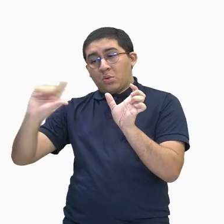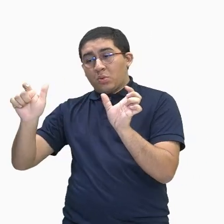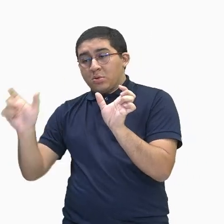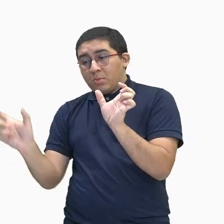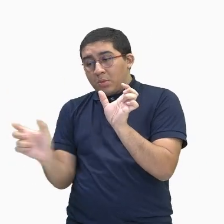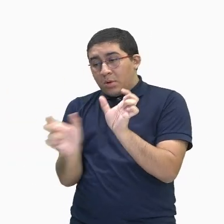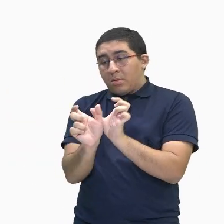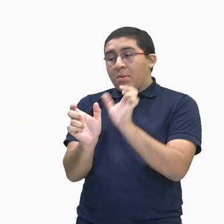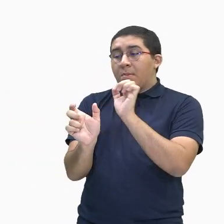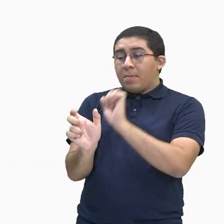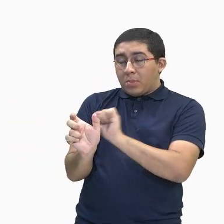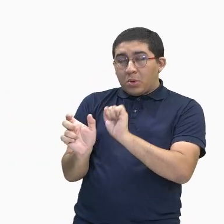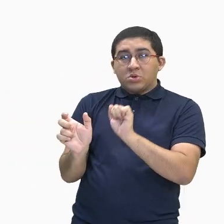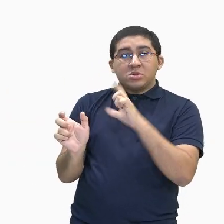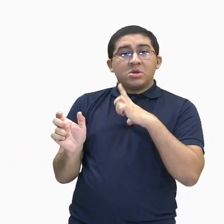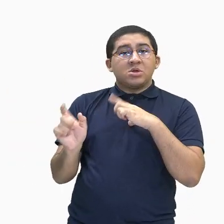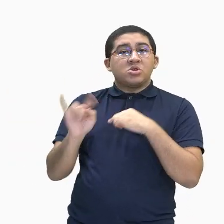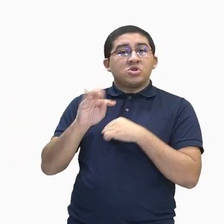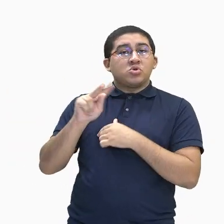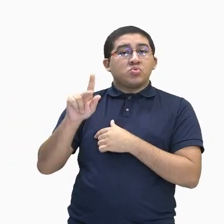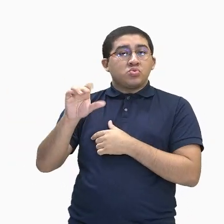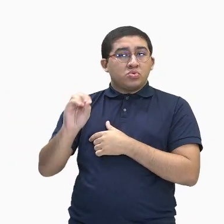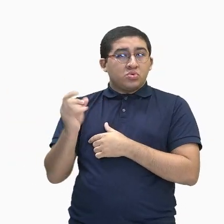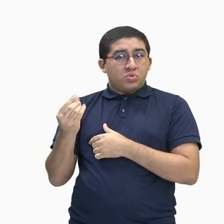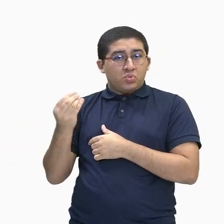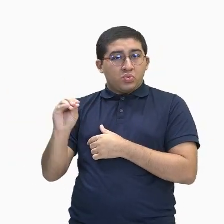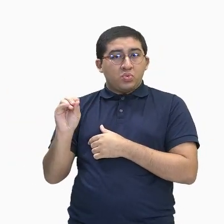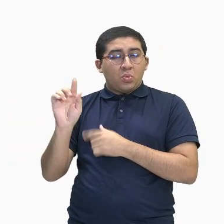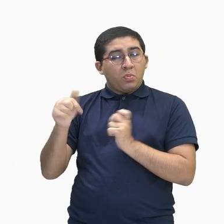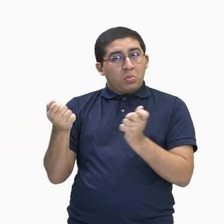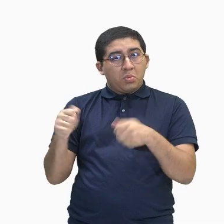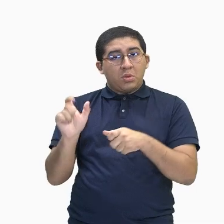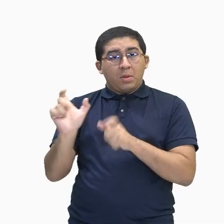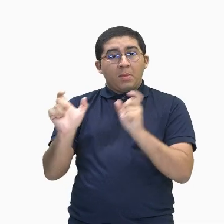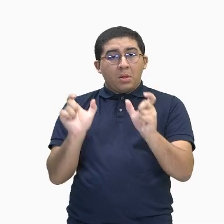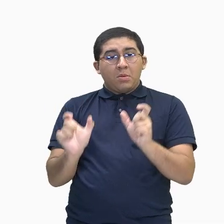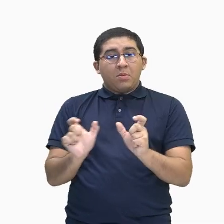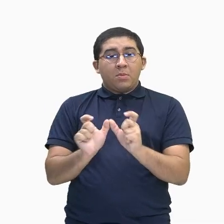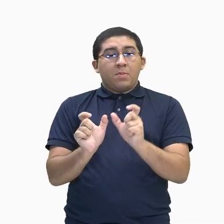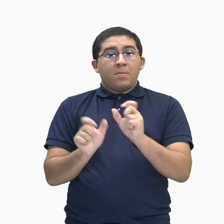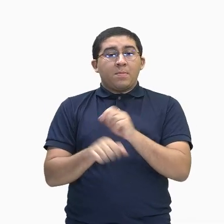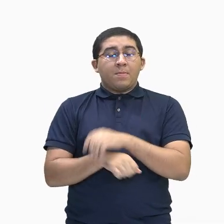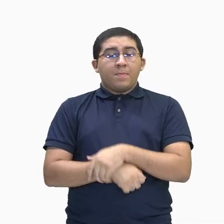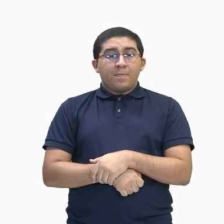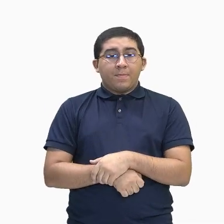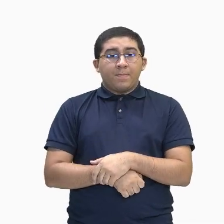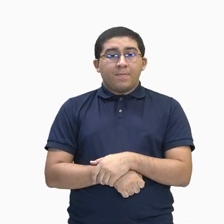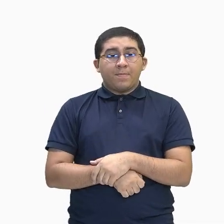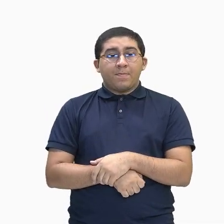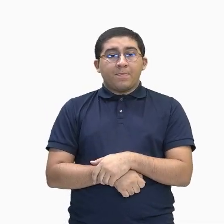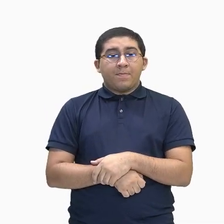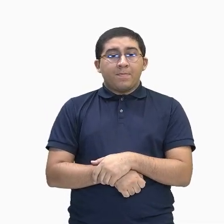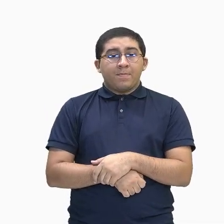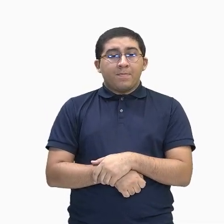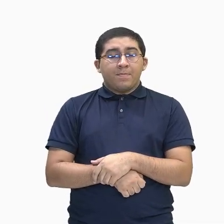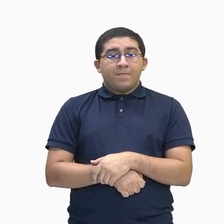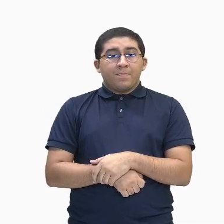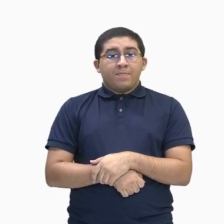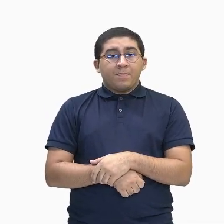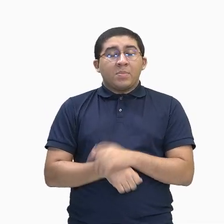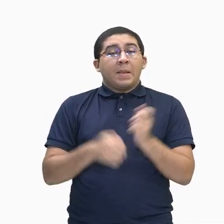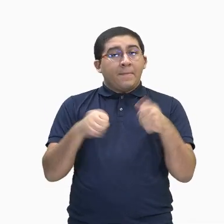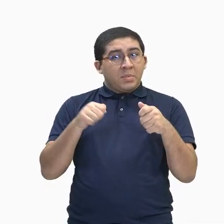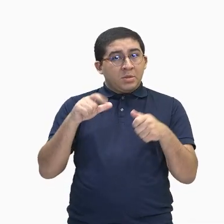não posso dizer I enjoy cook. I enjoy cooked, tá? Ele precisa receber